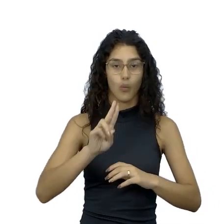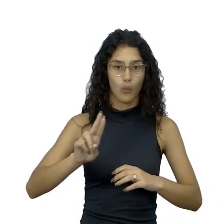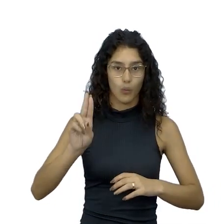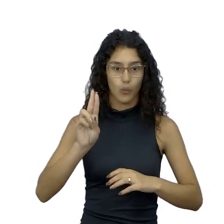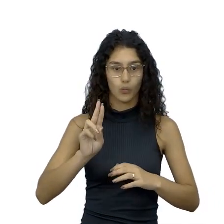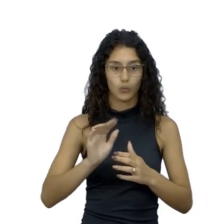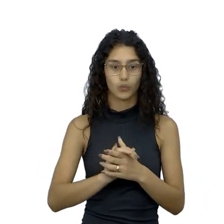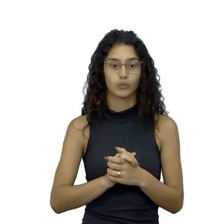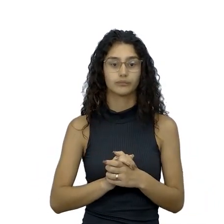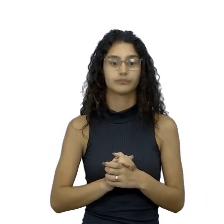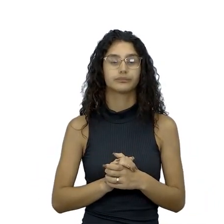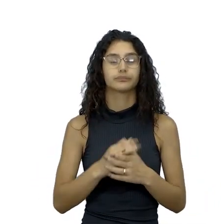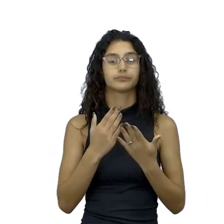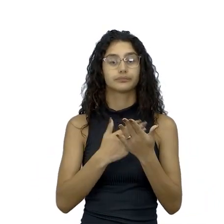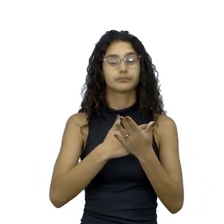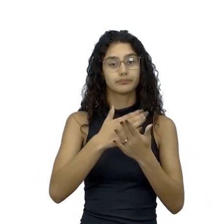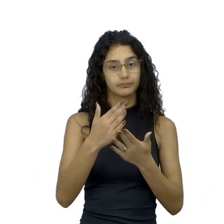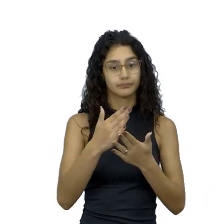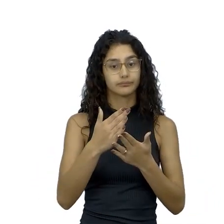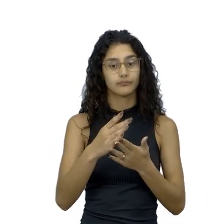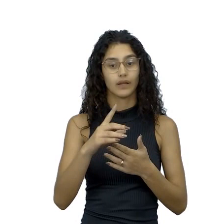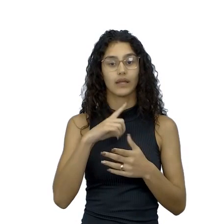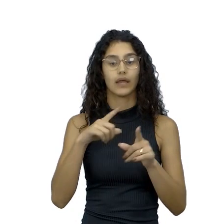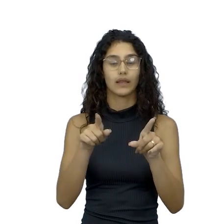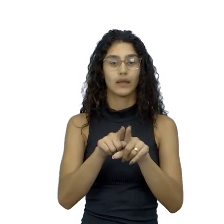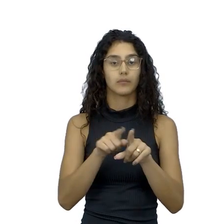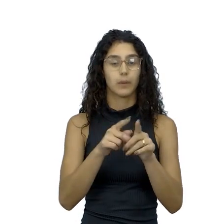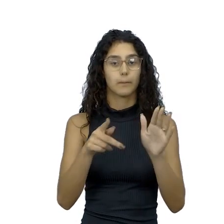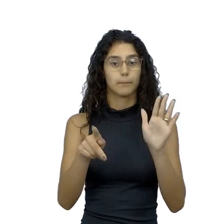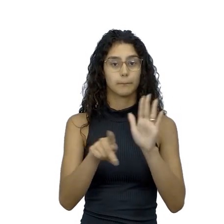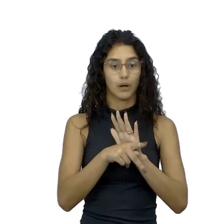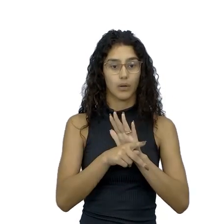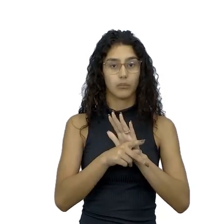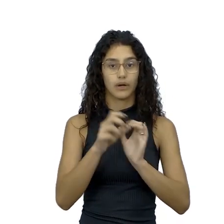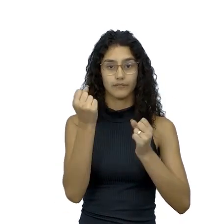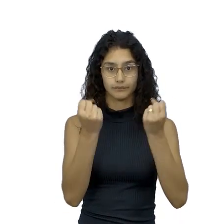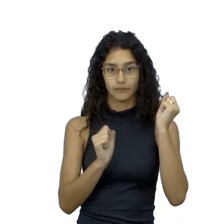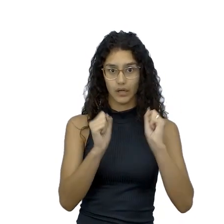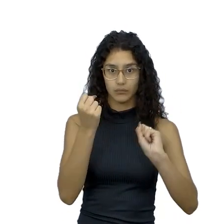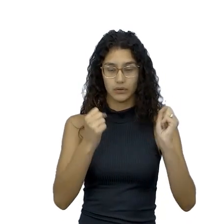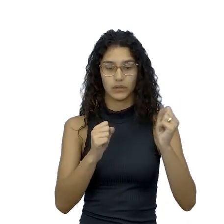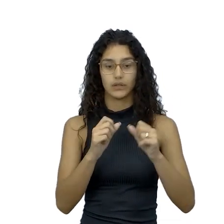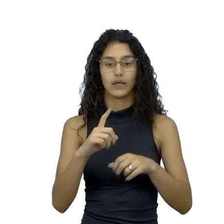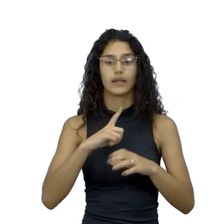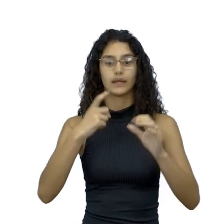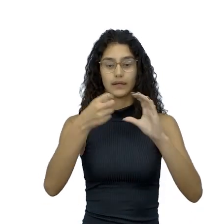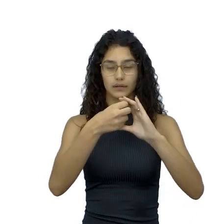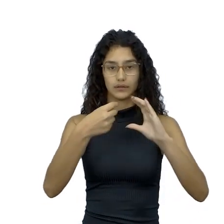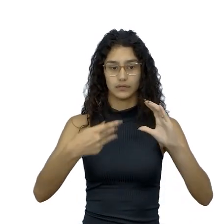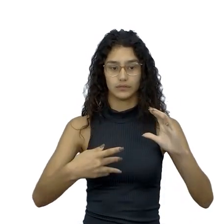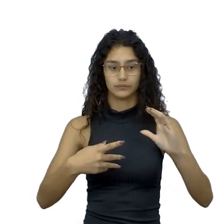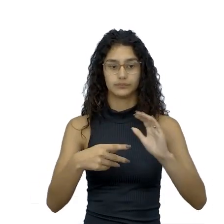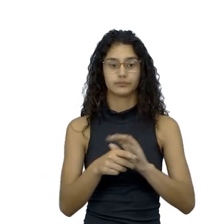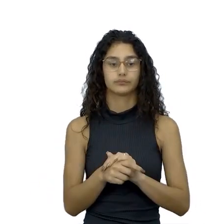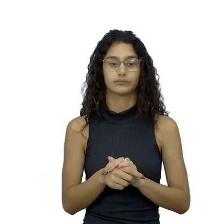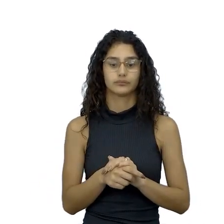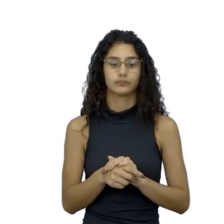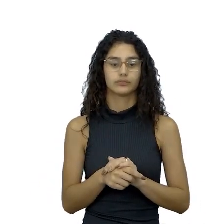elétricos a partir das especificações dos fabricantes, sobre suas características, né? Então,